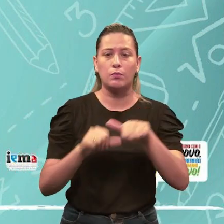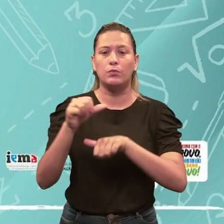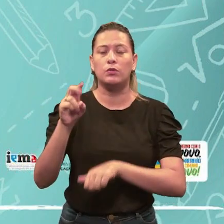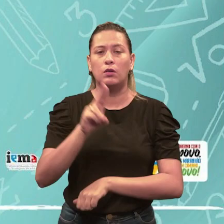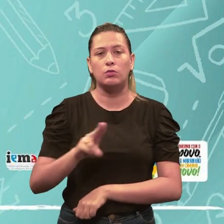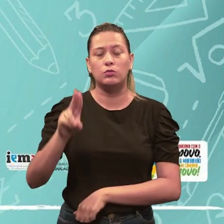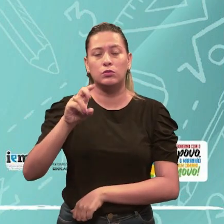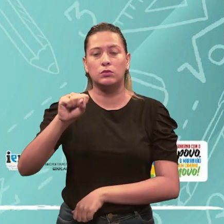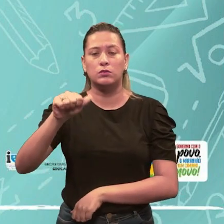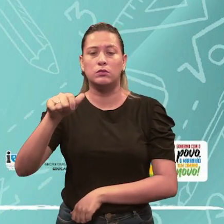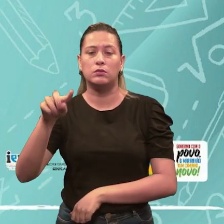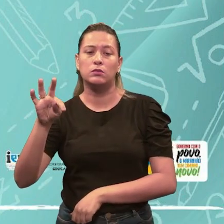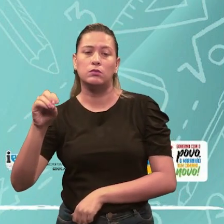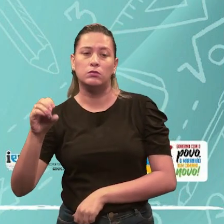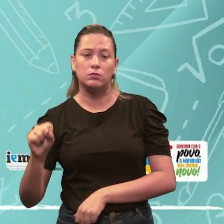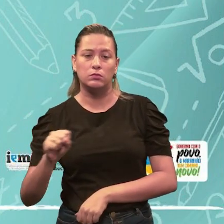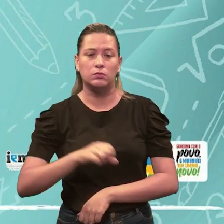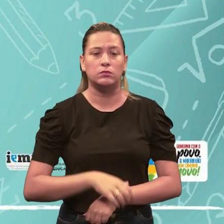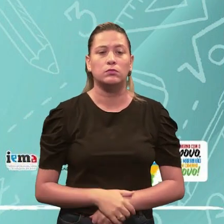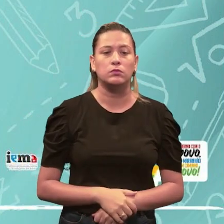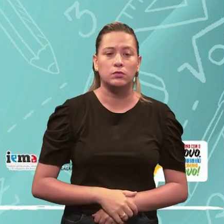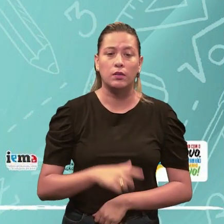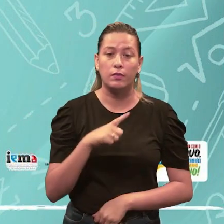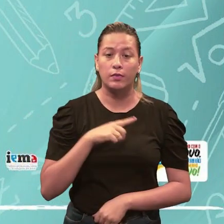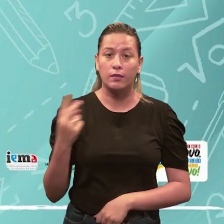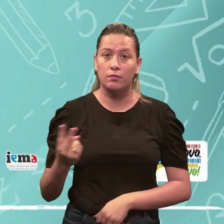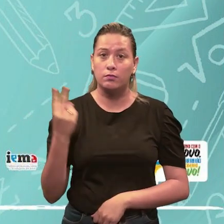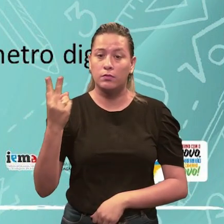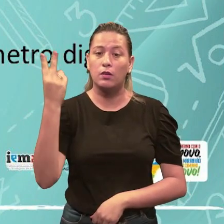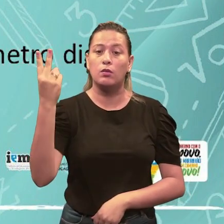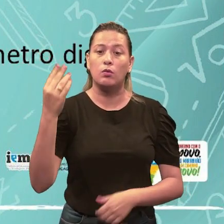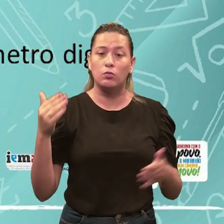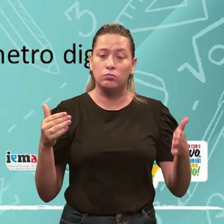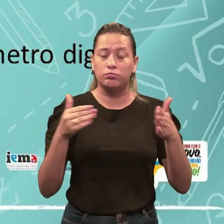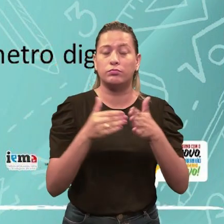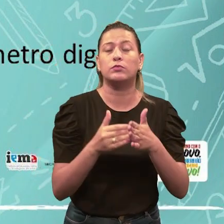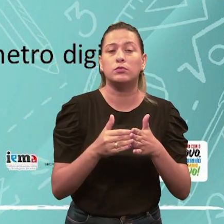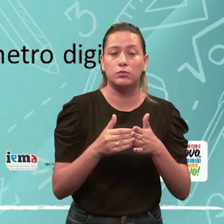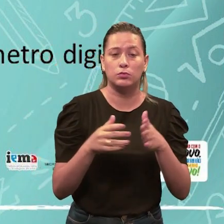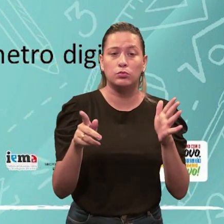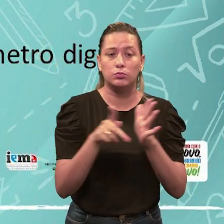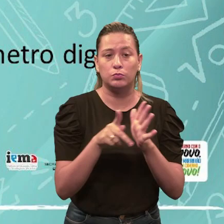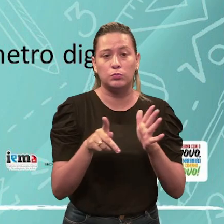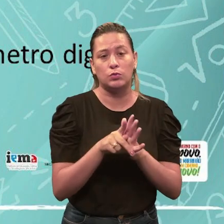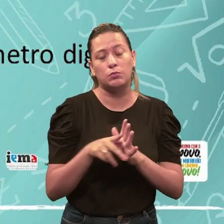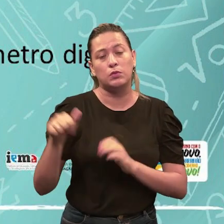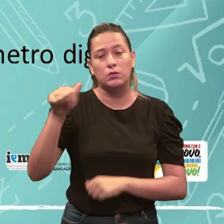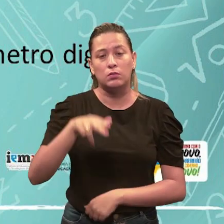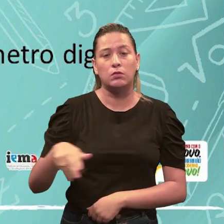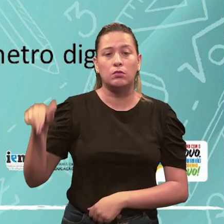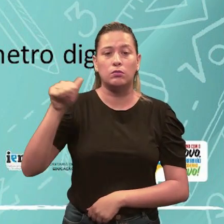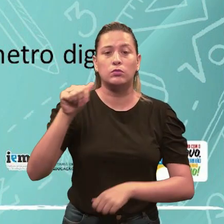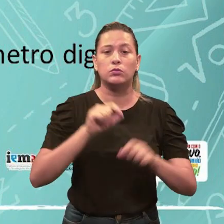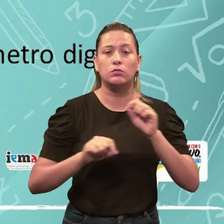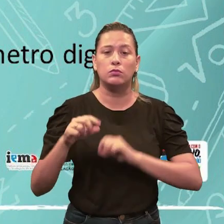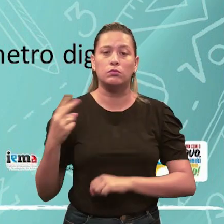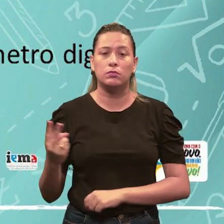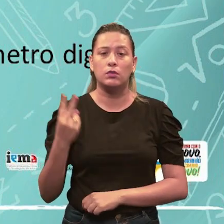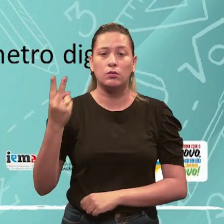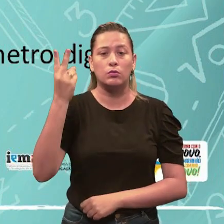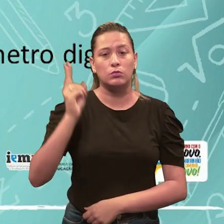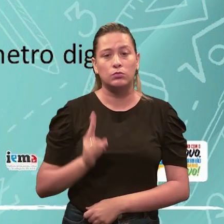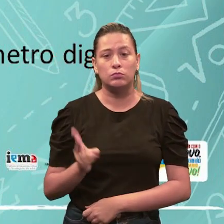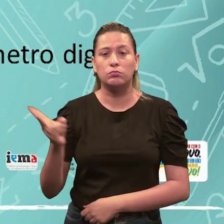Existem finitos valores assumidos entre dois pontos quaisquer. Analógica, valores contínuos,